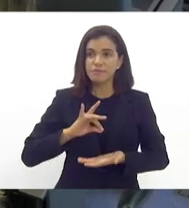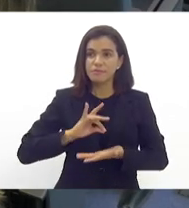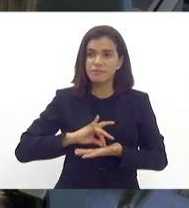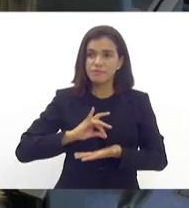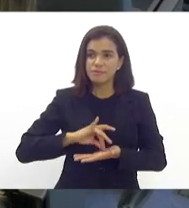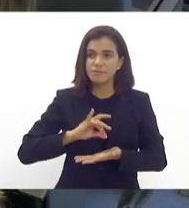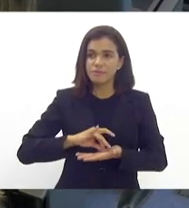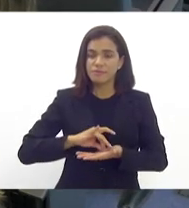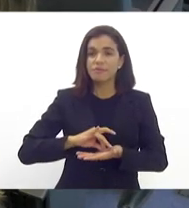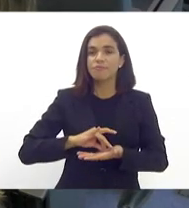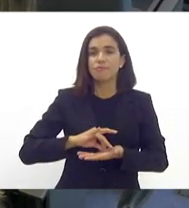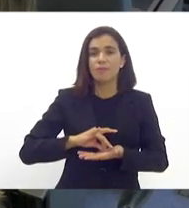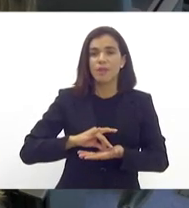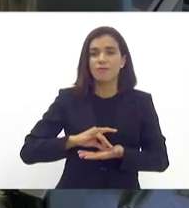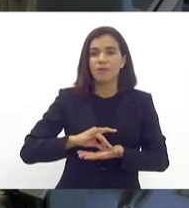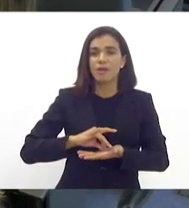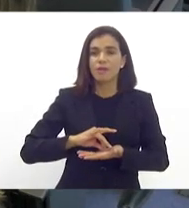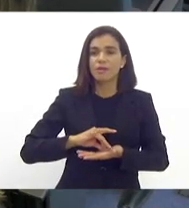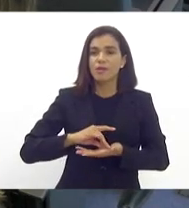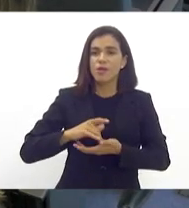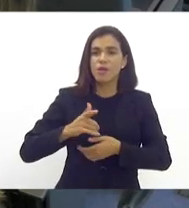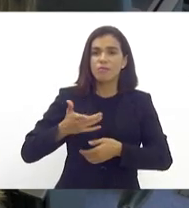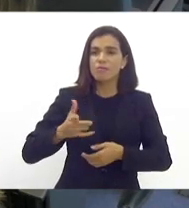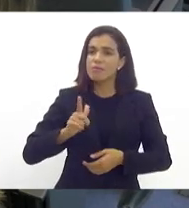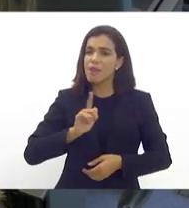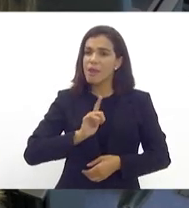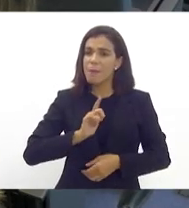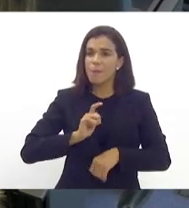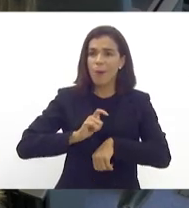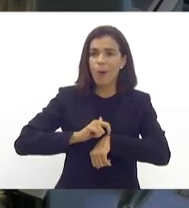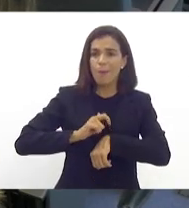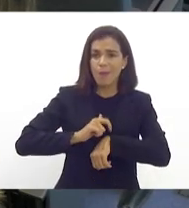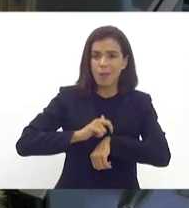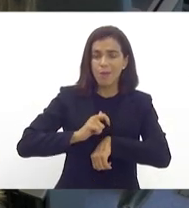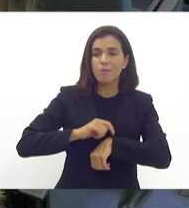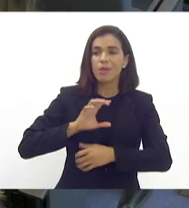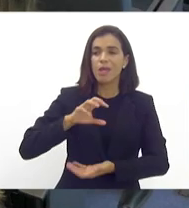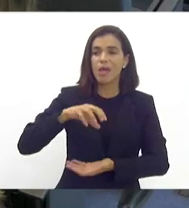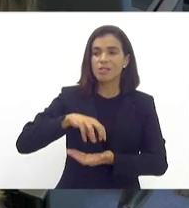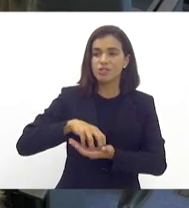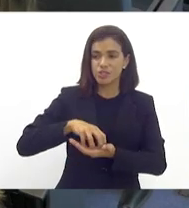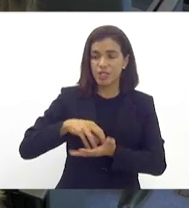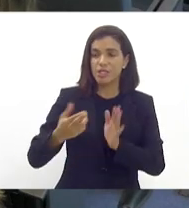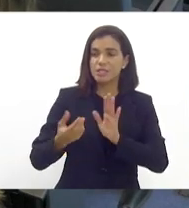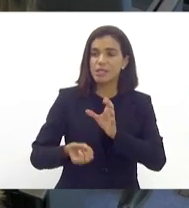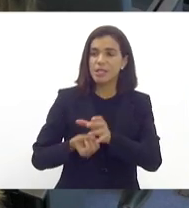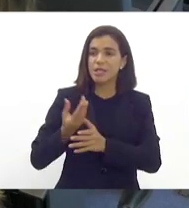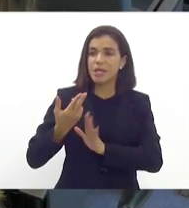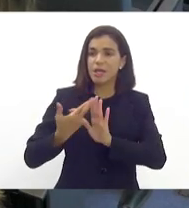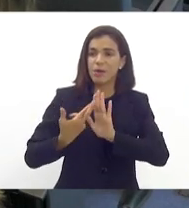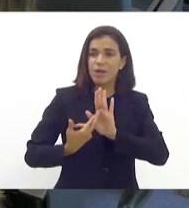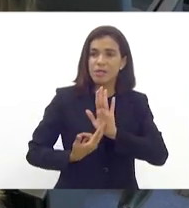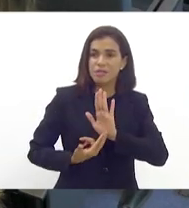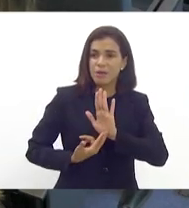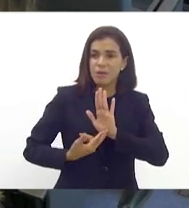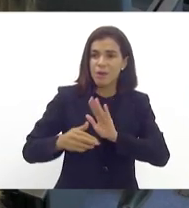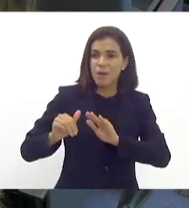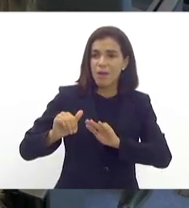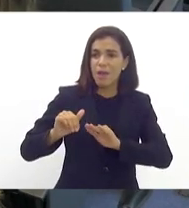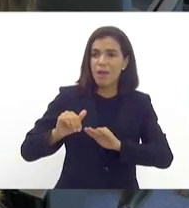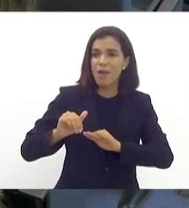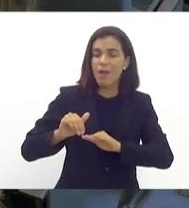eh chega um momento que as ag agências reguladoras São mais amigas dos planos ou por